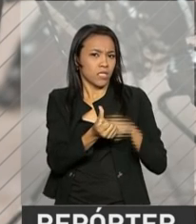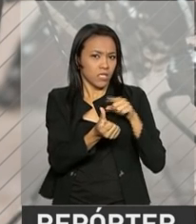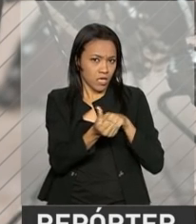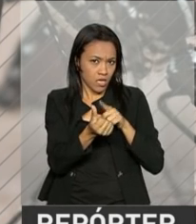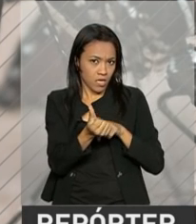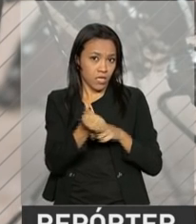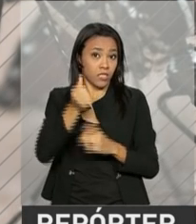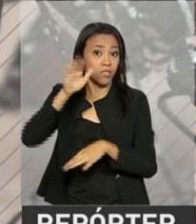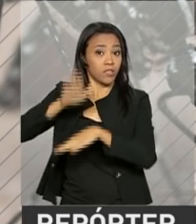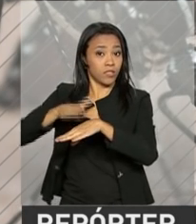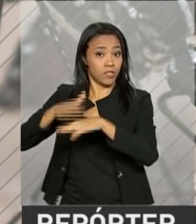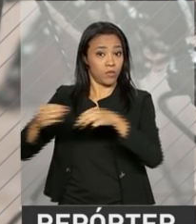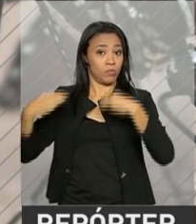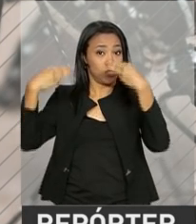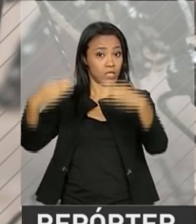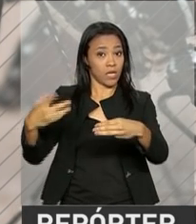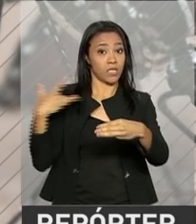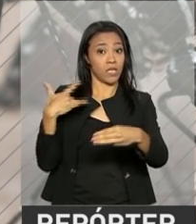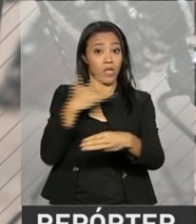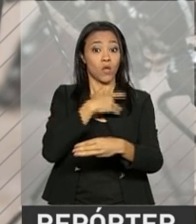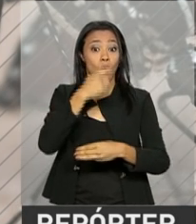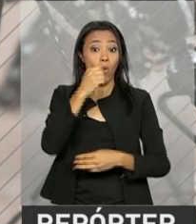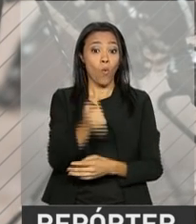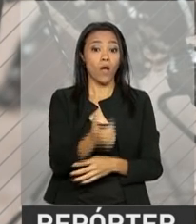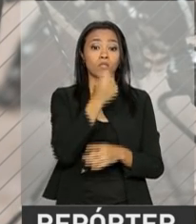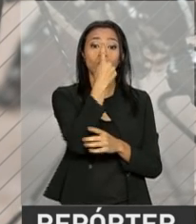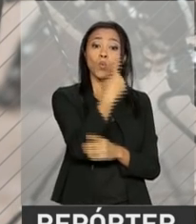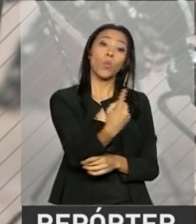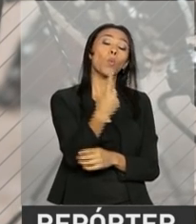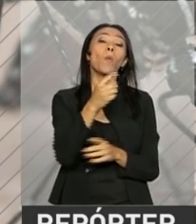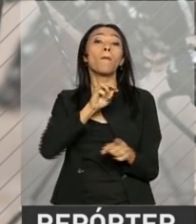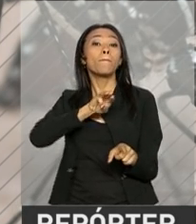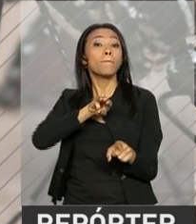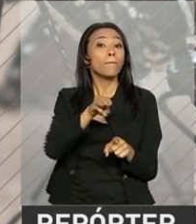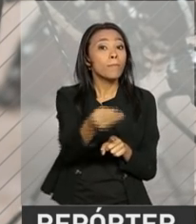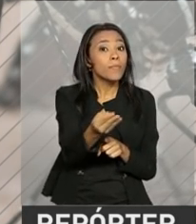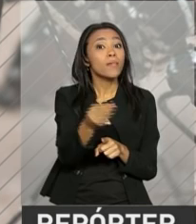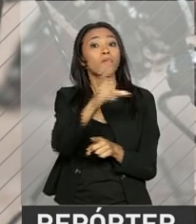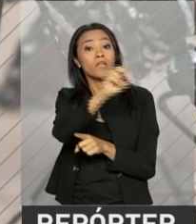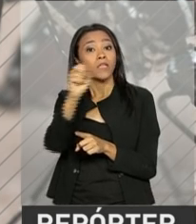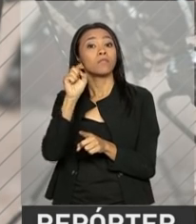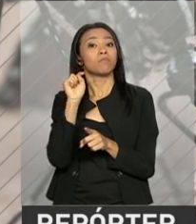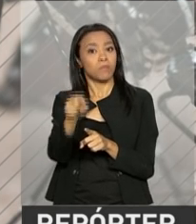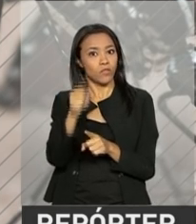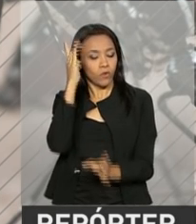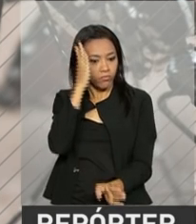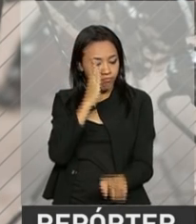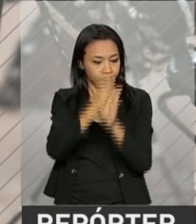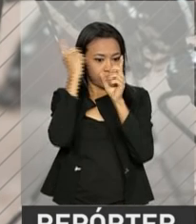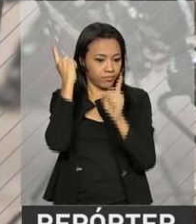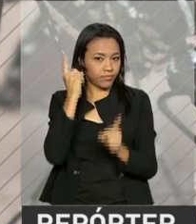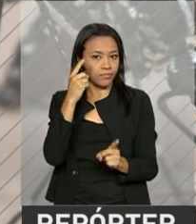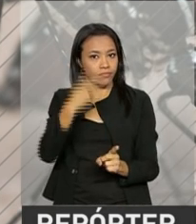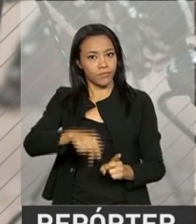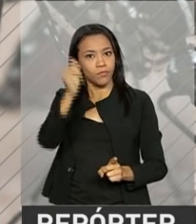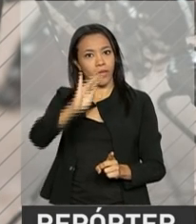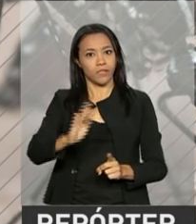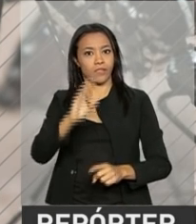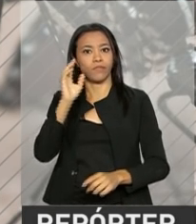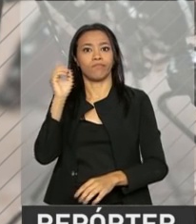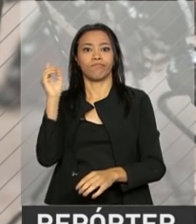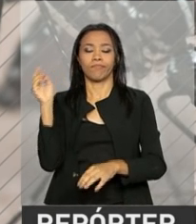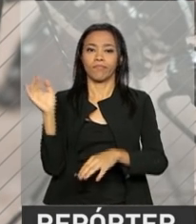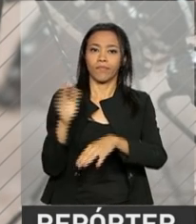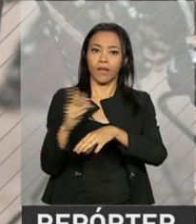com o Ministério da Saúde quase 1 milhão e meio de casos prováveis de dengue foram registrados no país